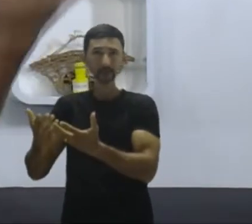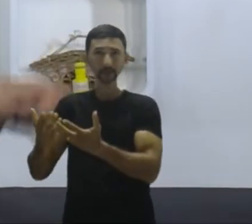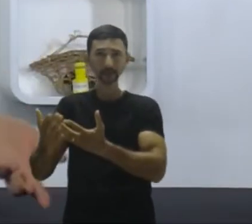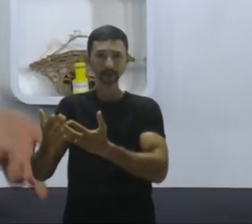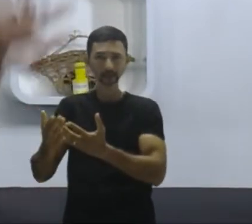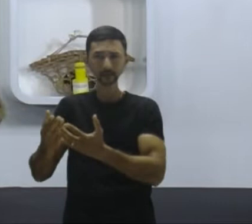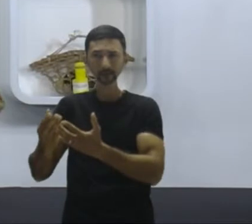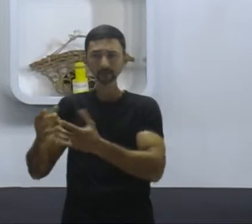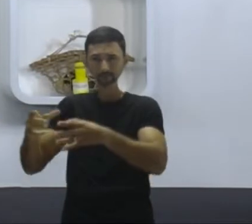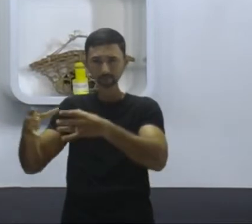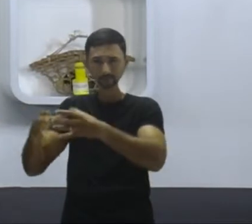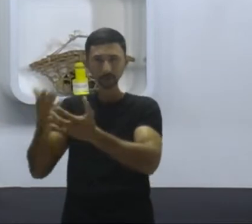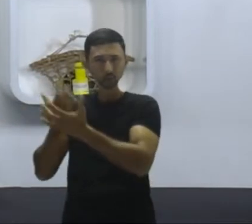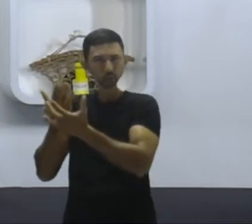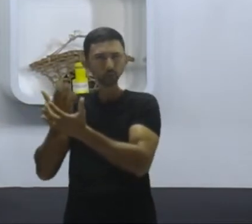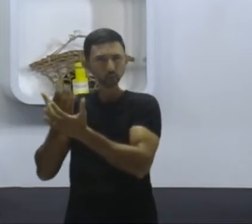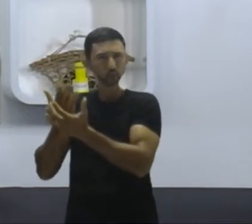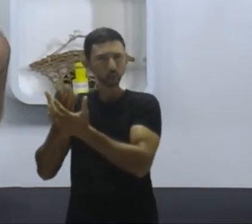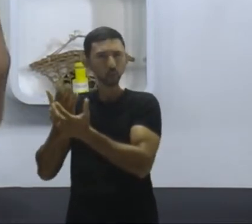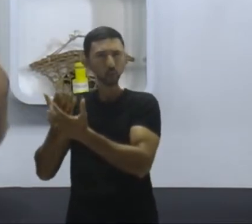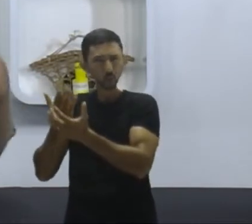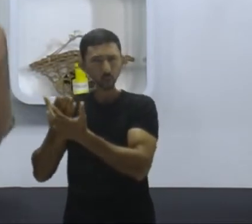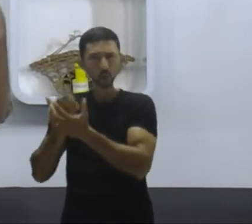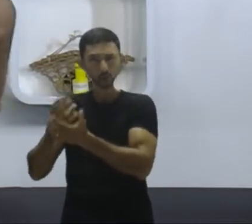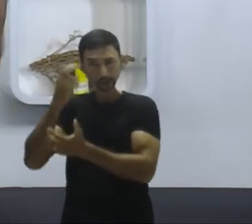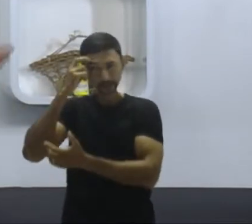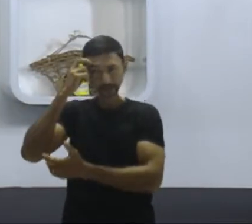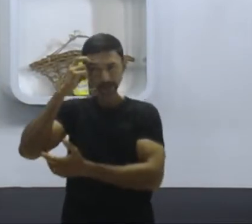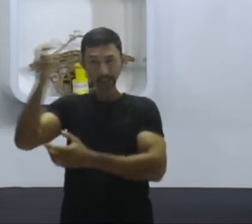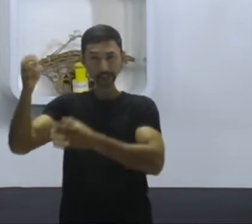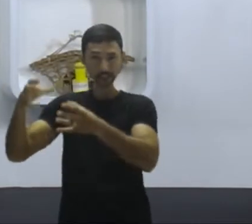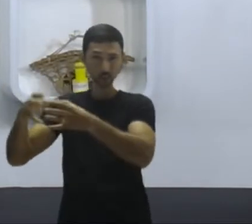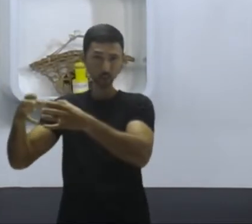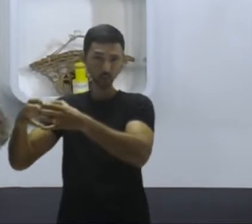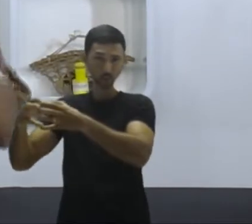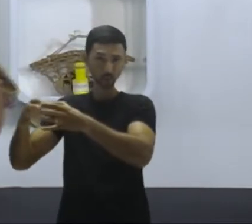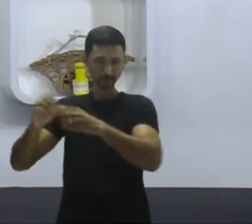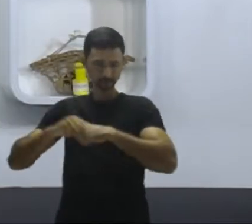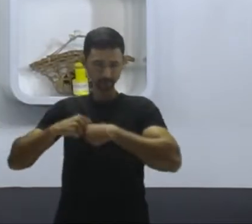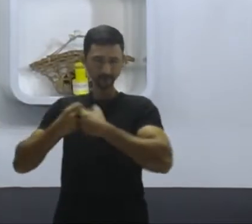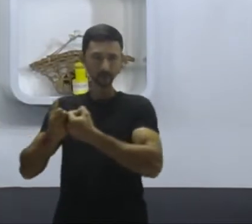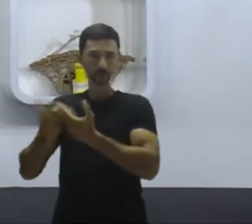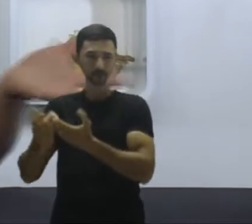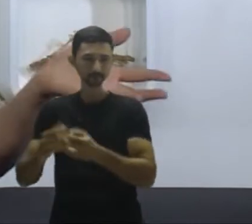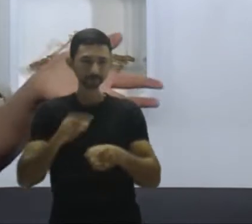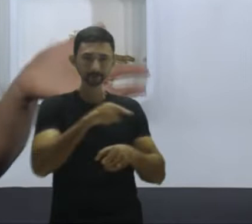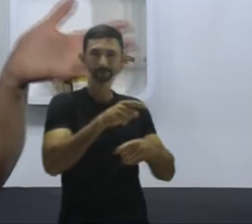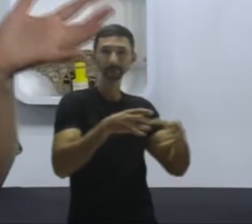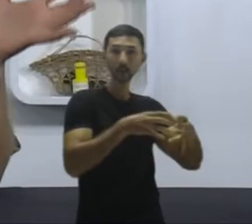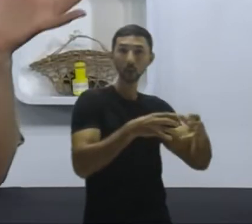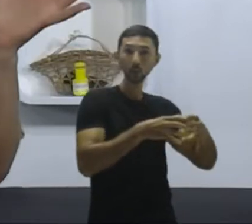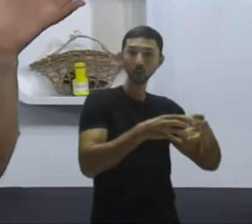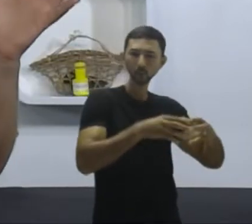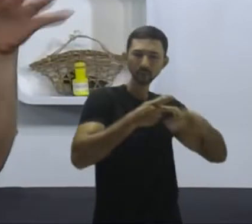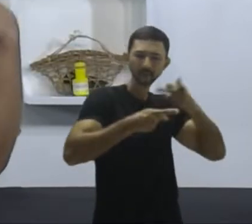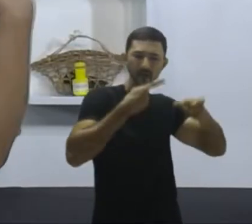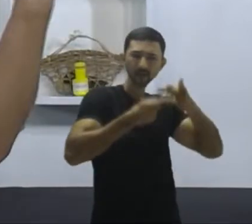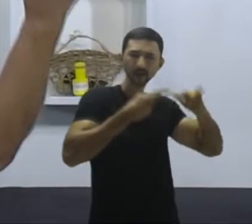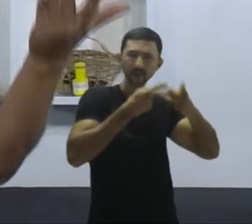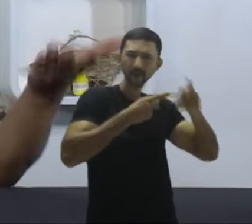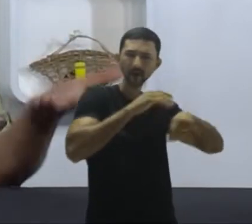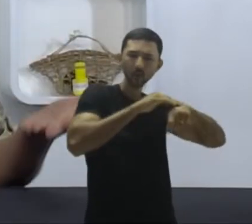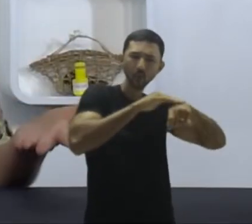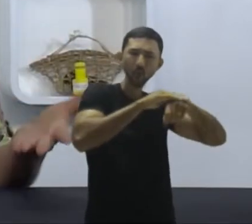chamam a atenção, melhor dizendo, pela questão do desempenho escolar. Os falantes, como o próprio nome já diz,